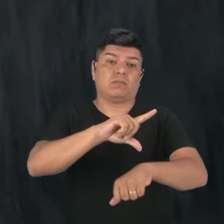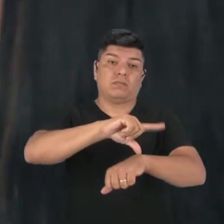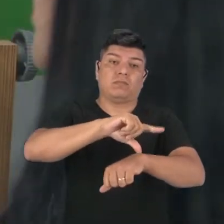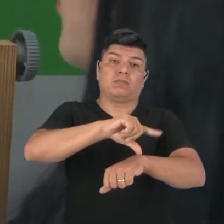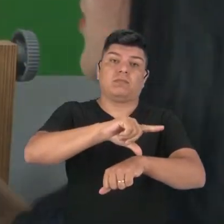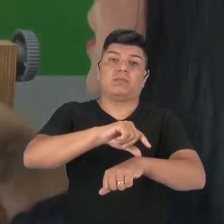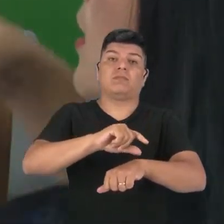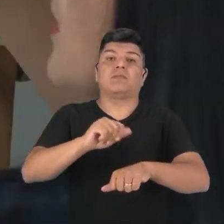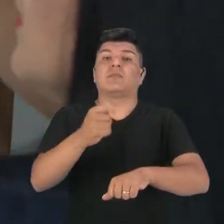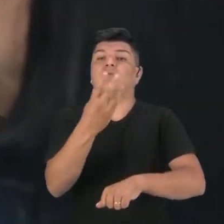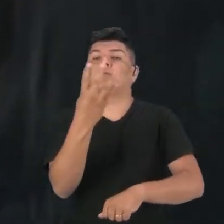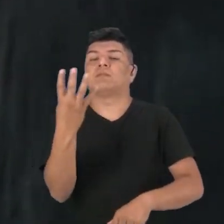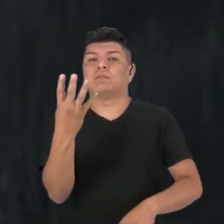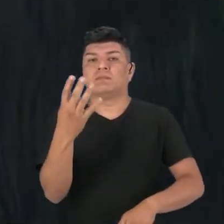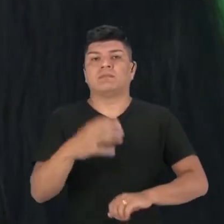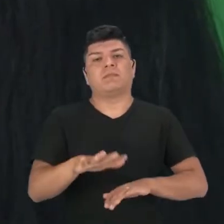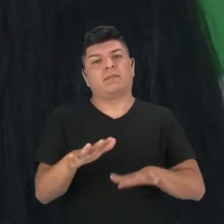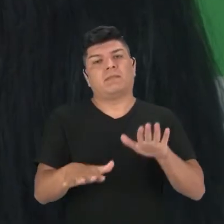Ele dura